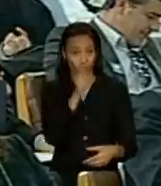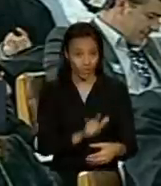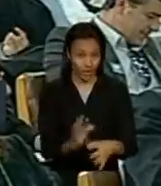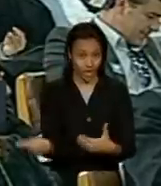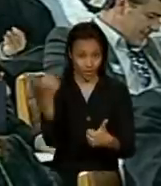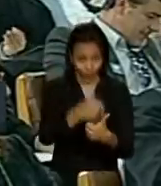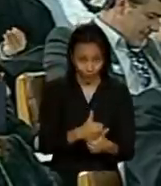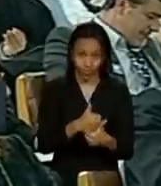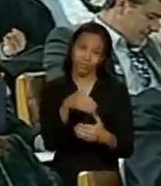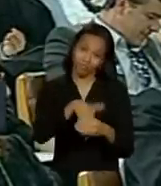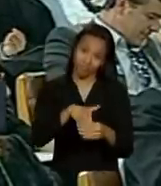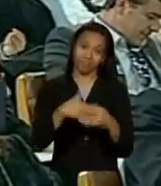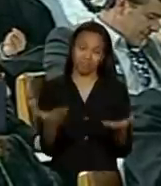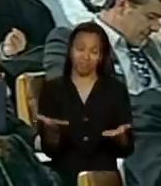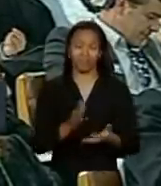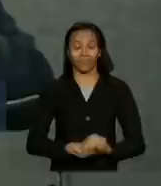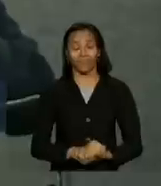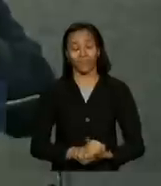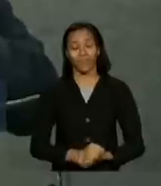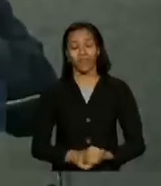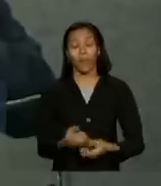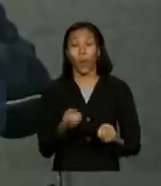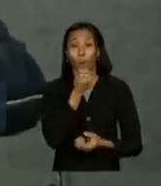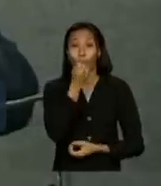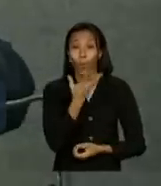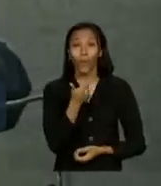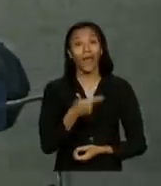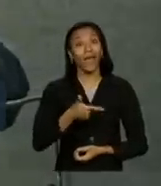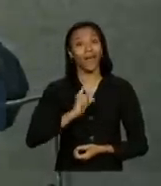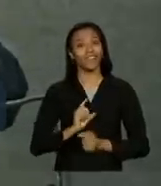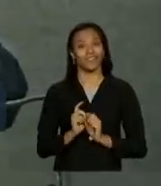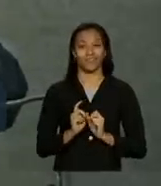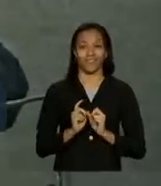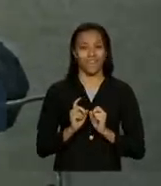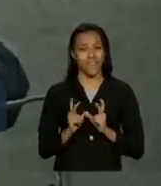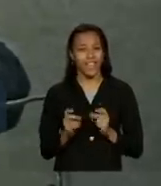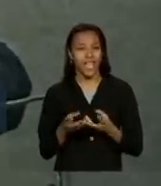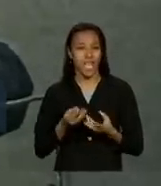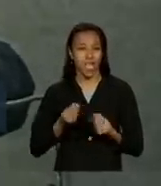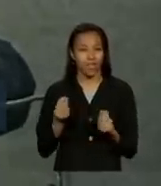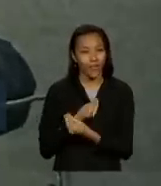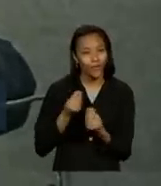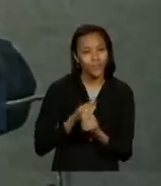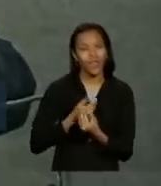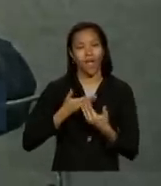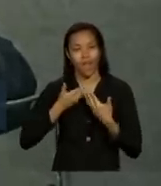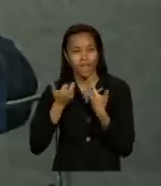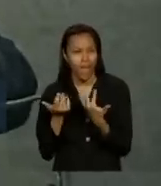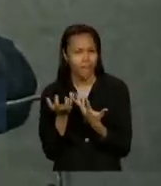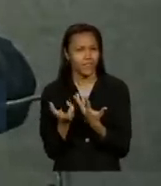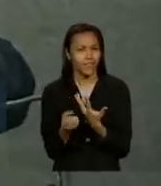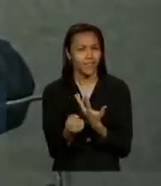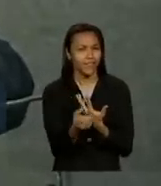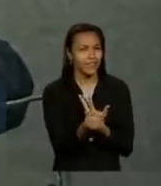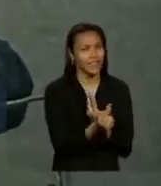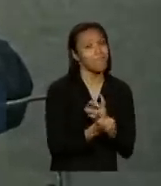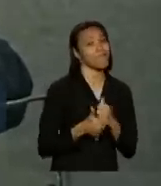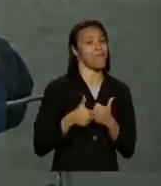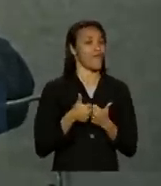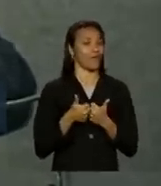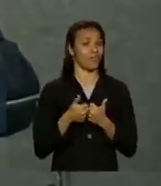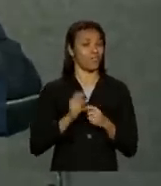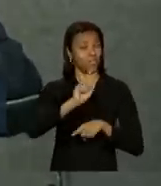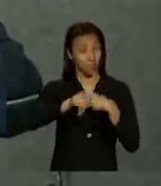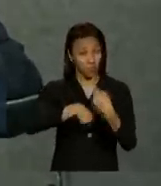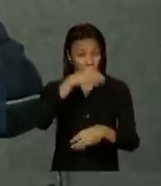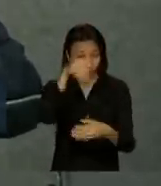extremamente interessante vamos dizer que o bom é vender antes tá certo n desses casos aí a maioria dos casos nós nesses estados todos sempre